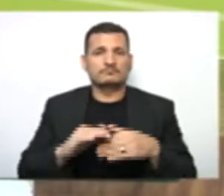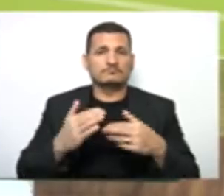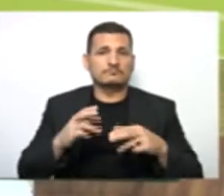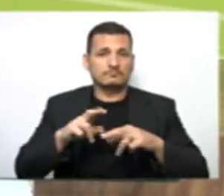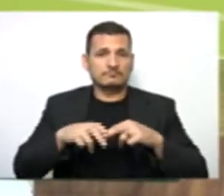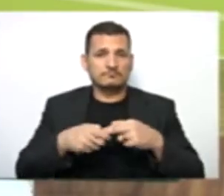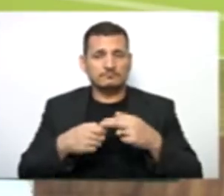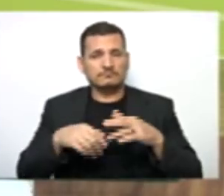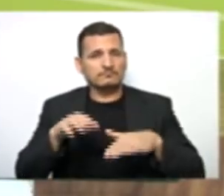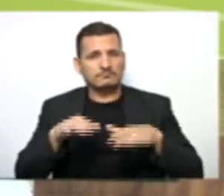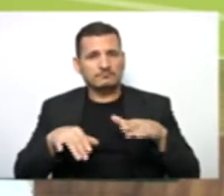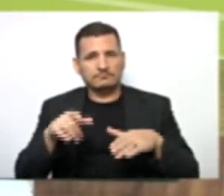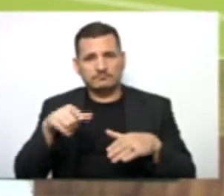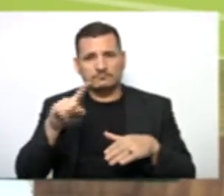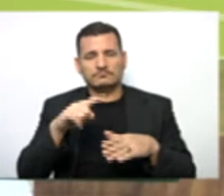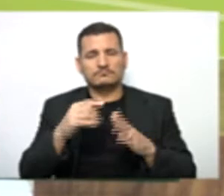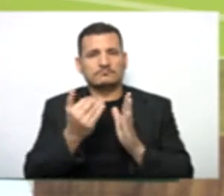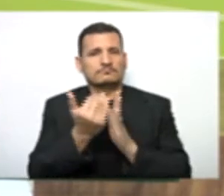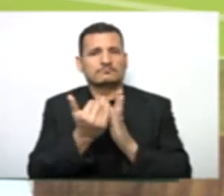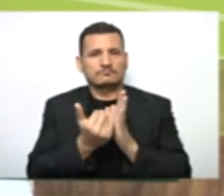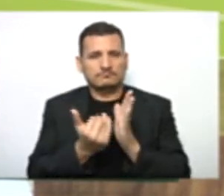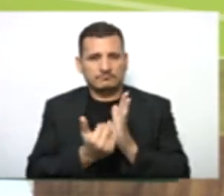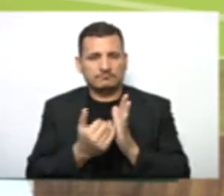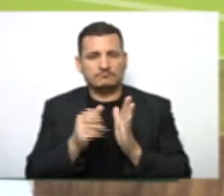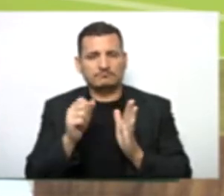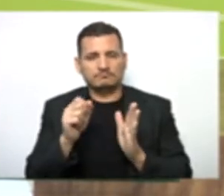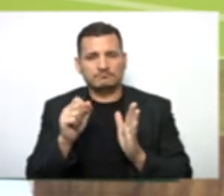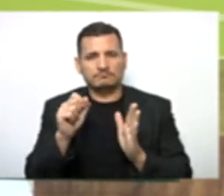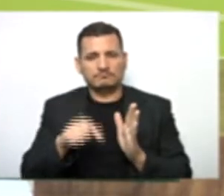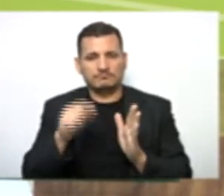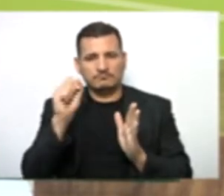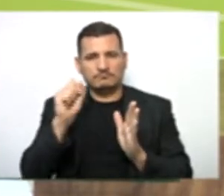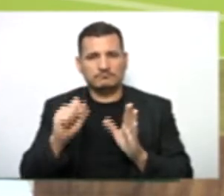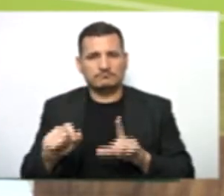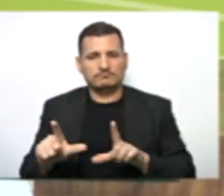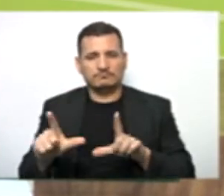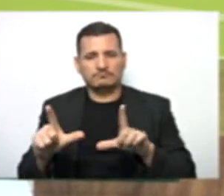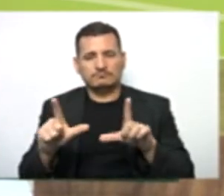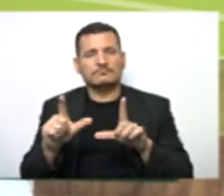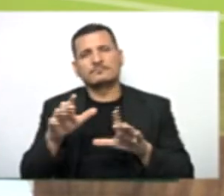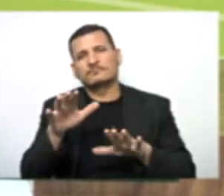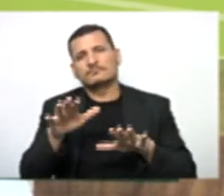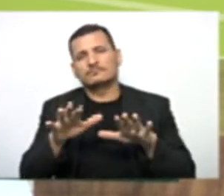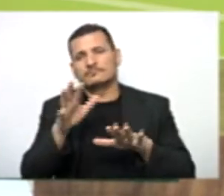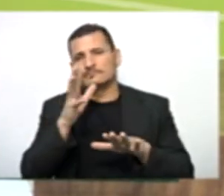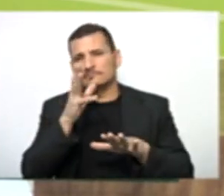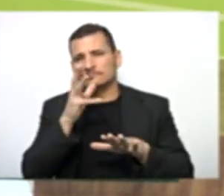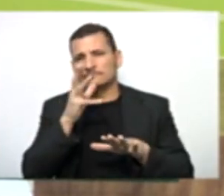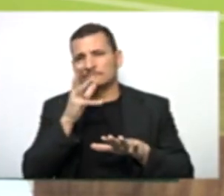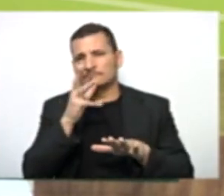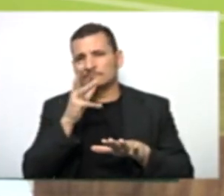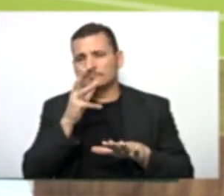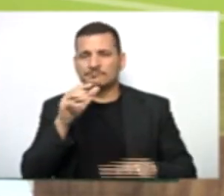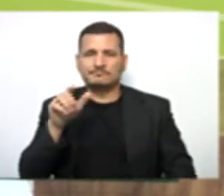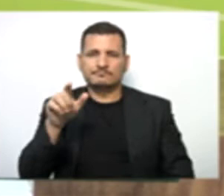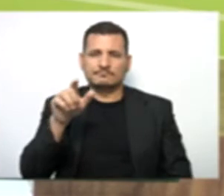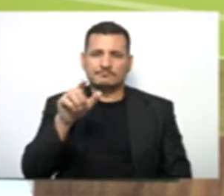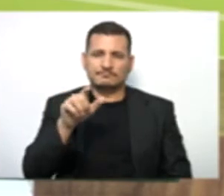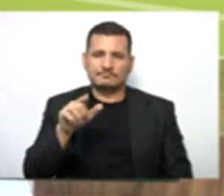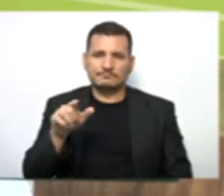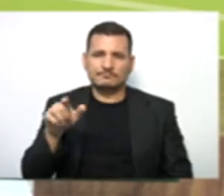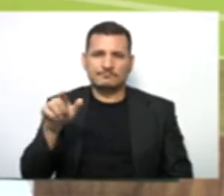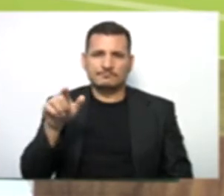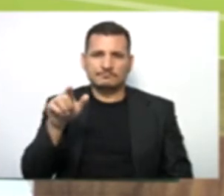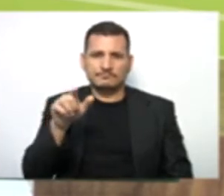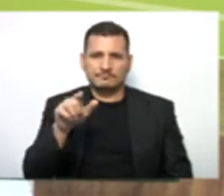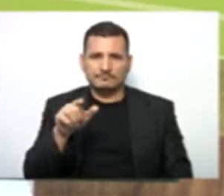vão executar algum programa, né, professor, e isso acaba demorando um pouquinho a execução, a abertura